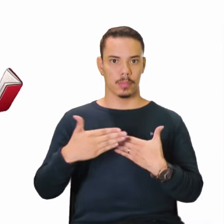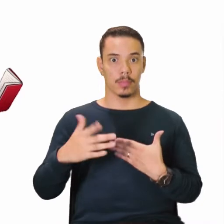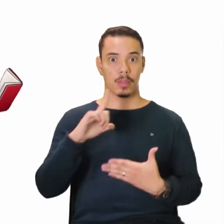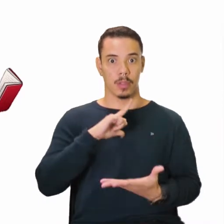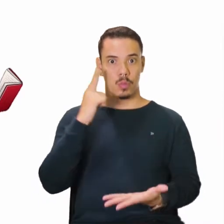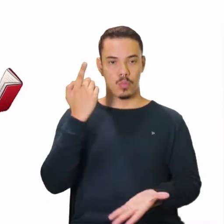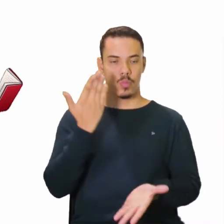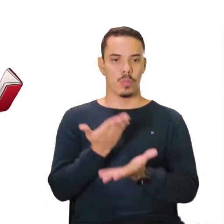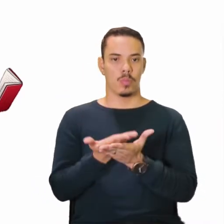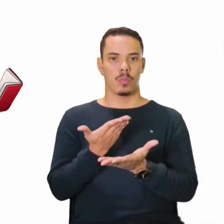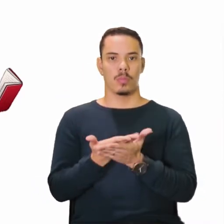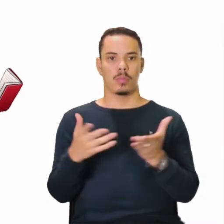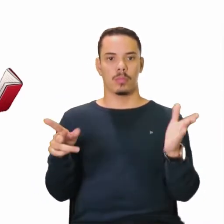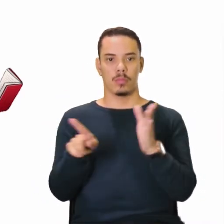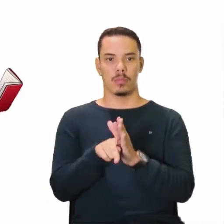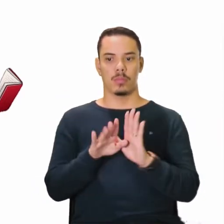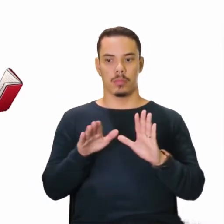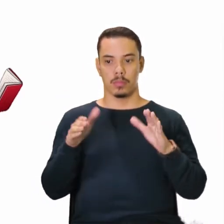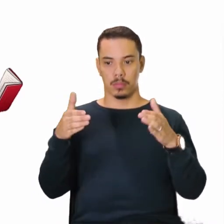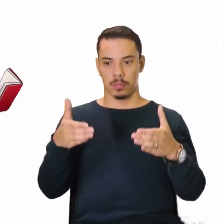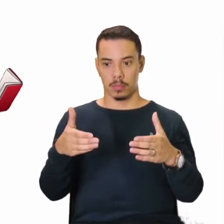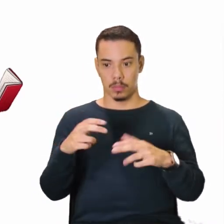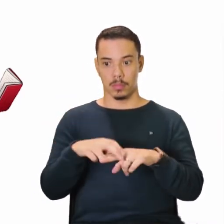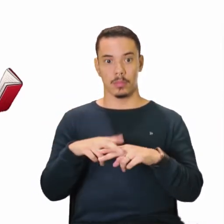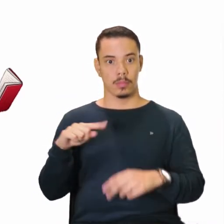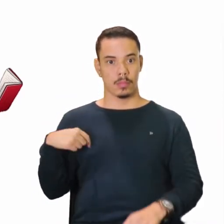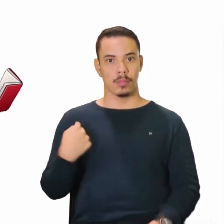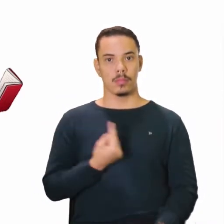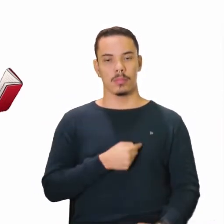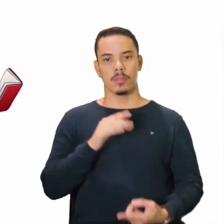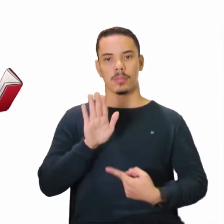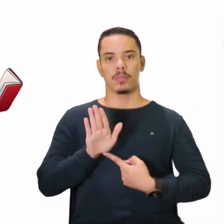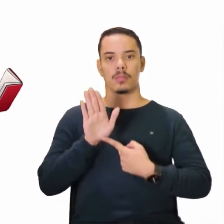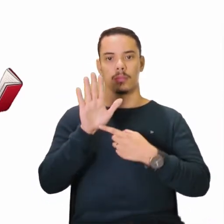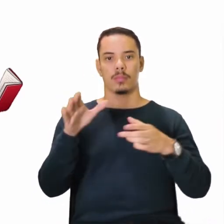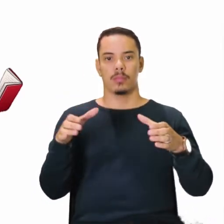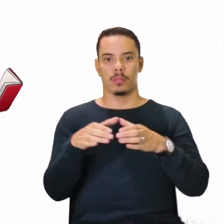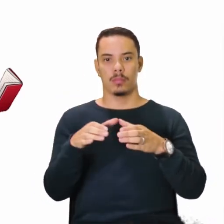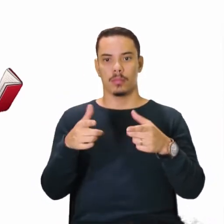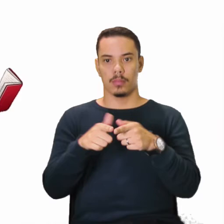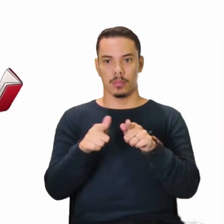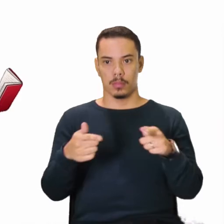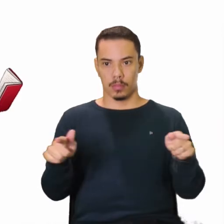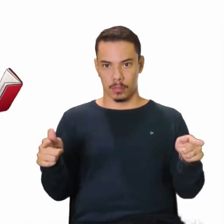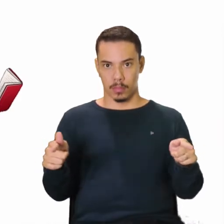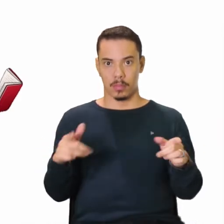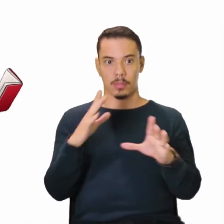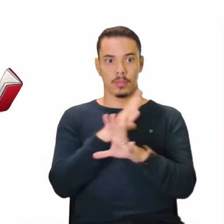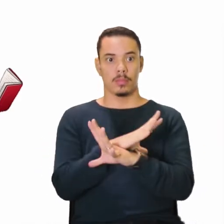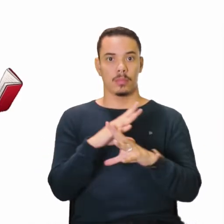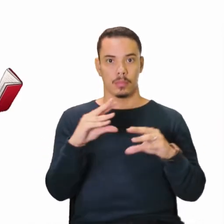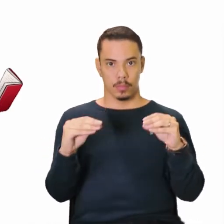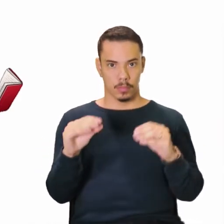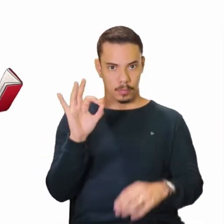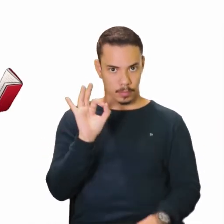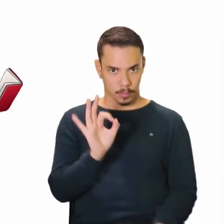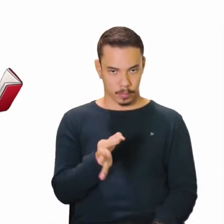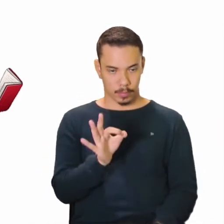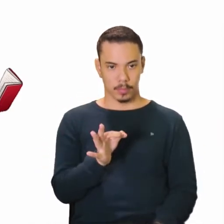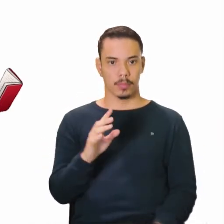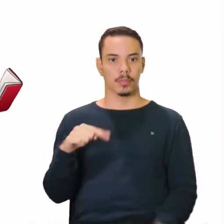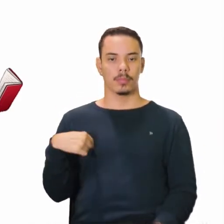uma aula só para isso. E aqui nós estamos apresentando a classe gramatical conjunção, certo? Nós